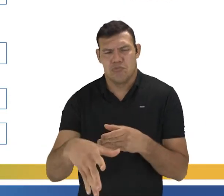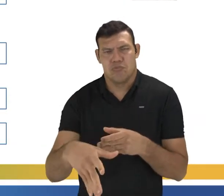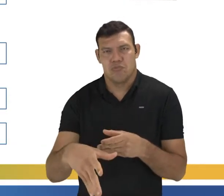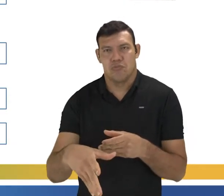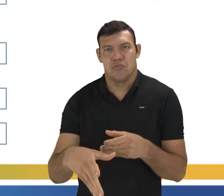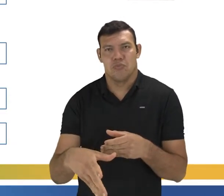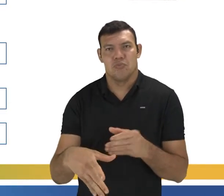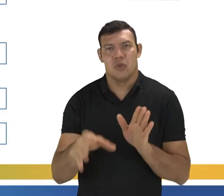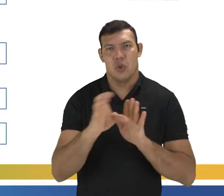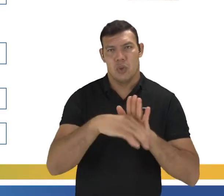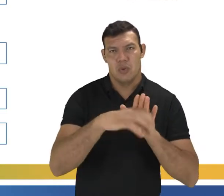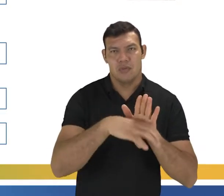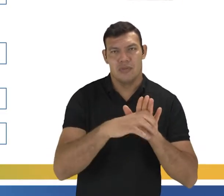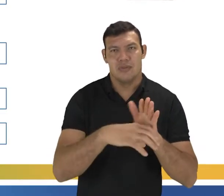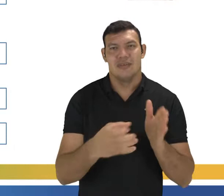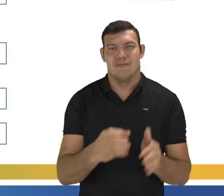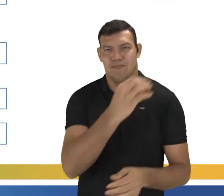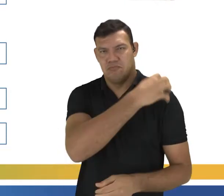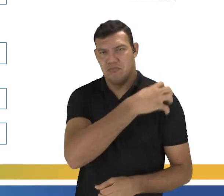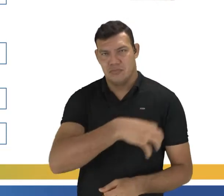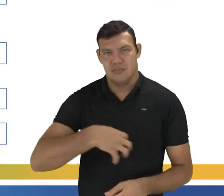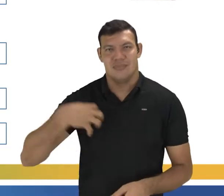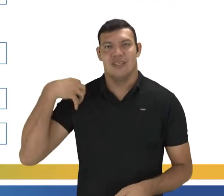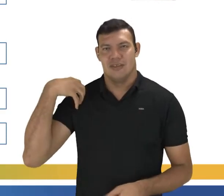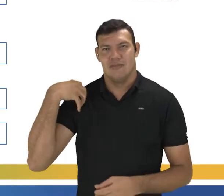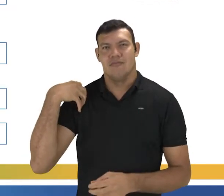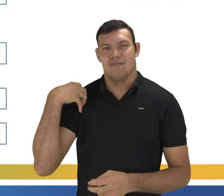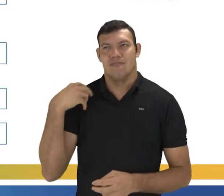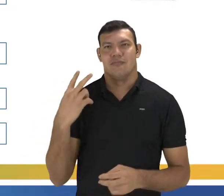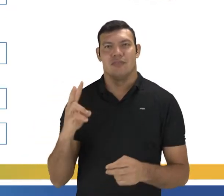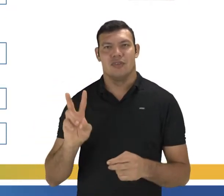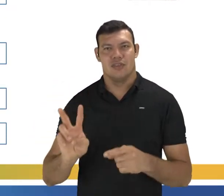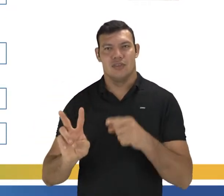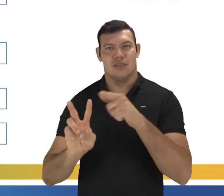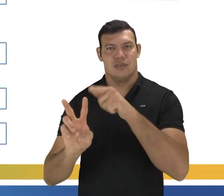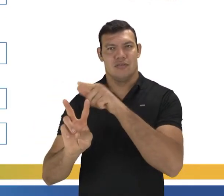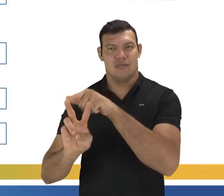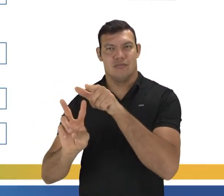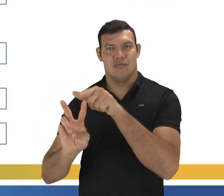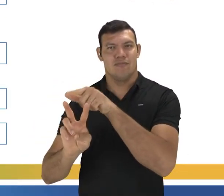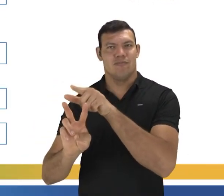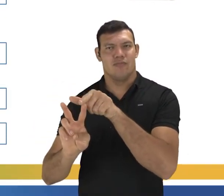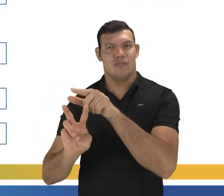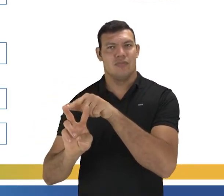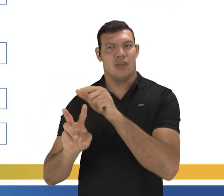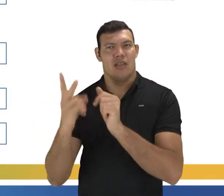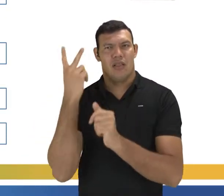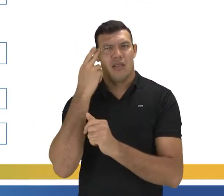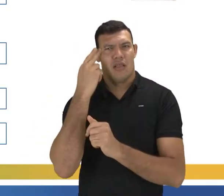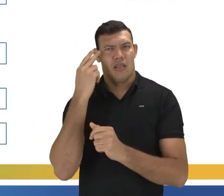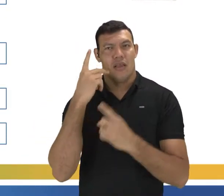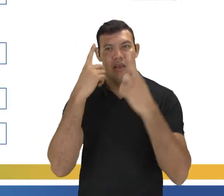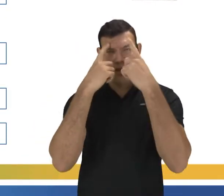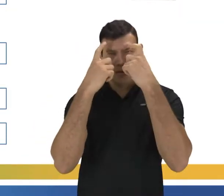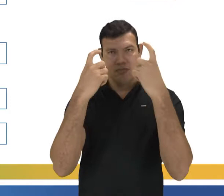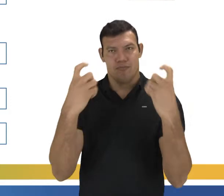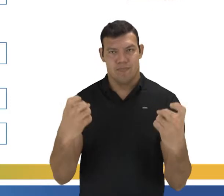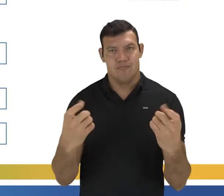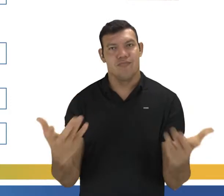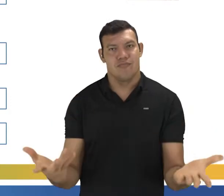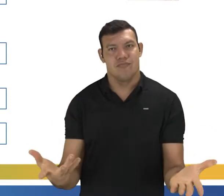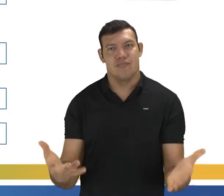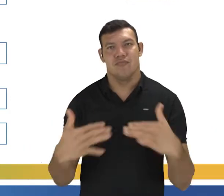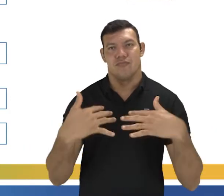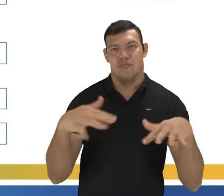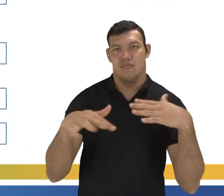esse movimento então observa em que para aristóteles ele tinha duas configurações interessantes natural e violento para